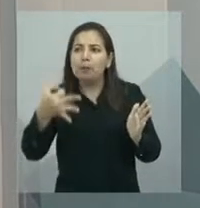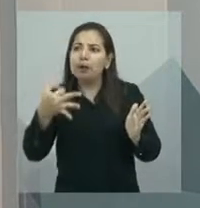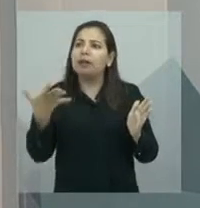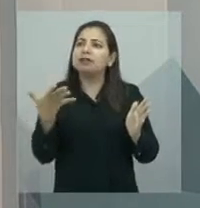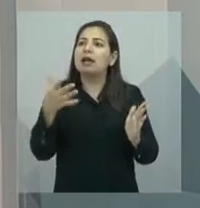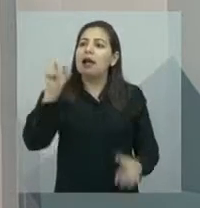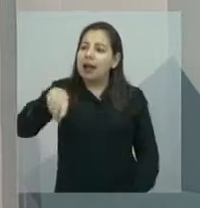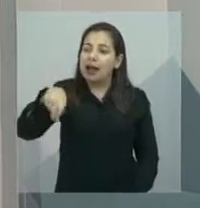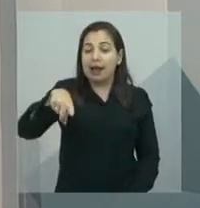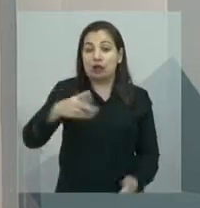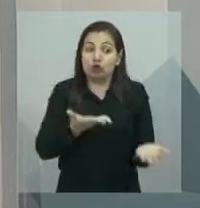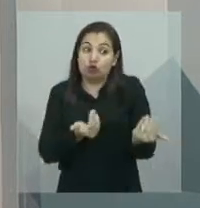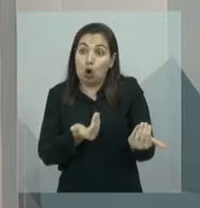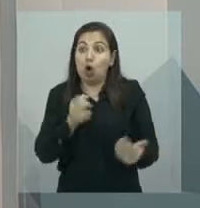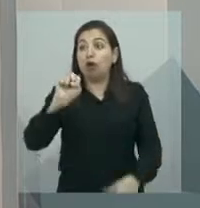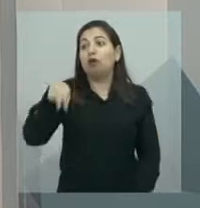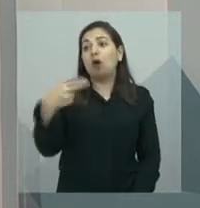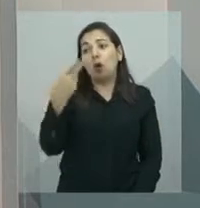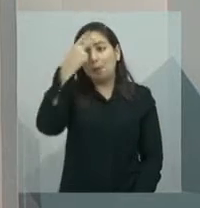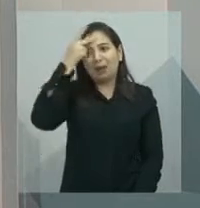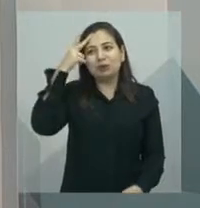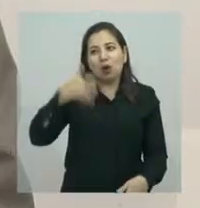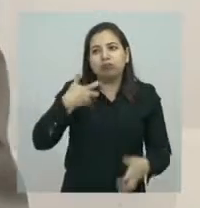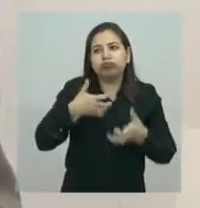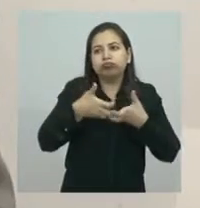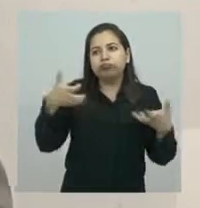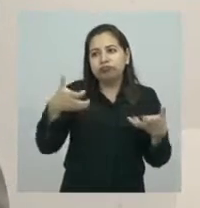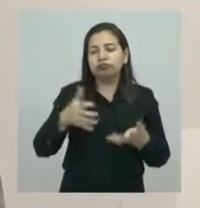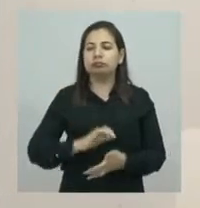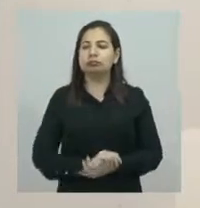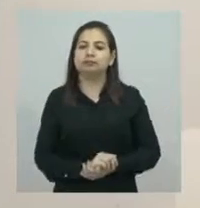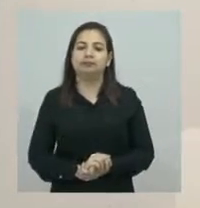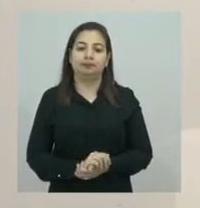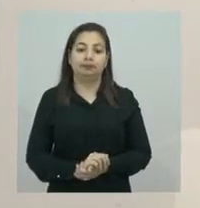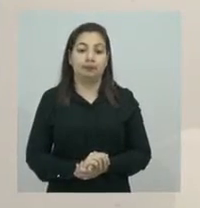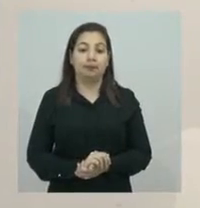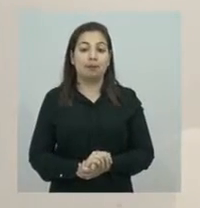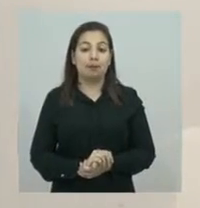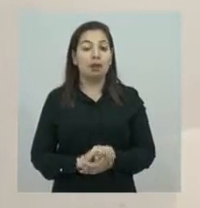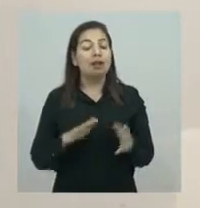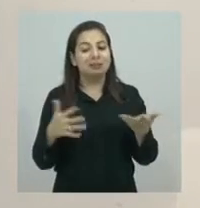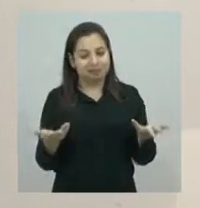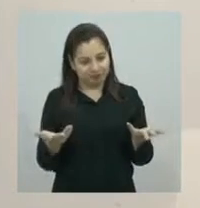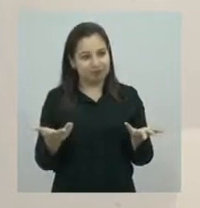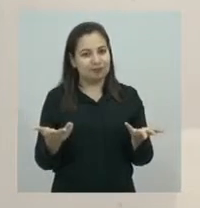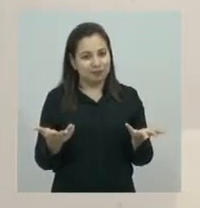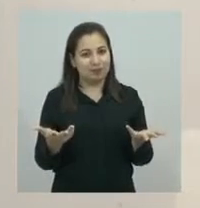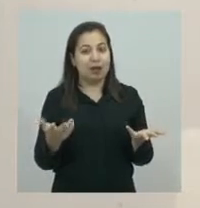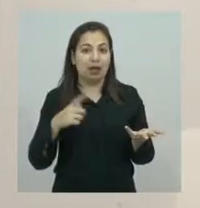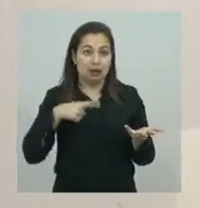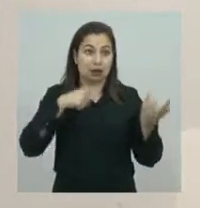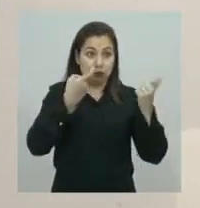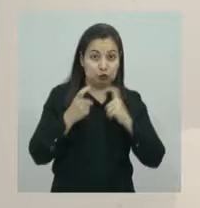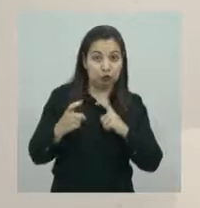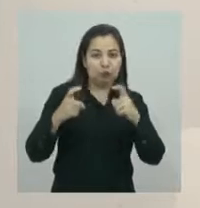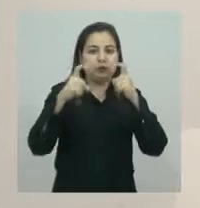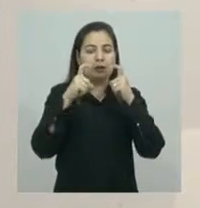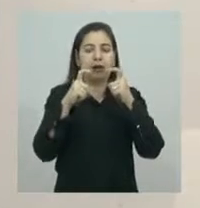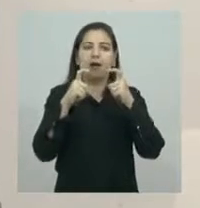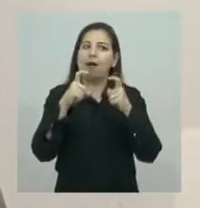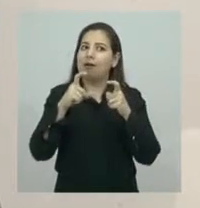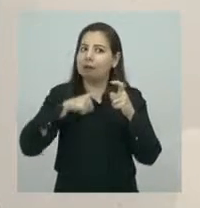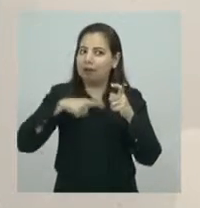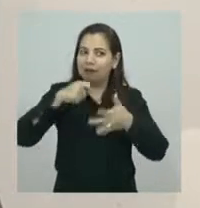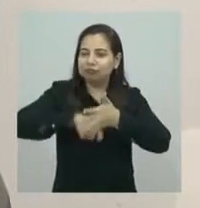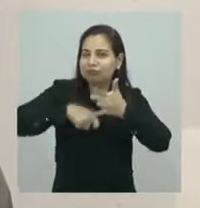mais antigas? Muito bem. Essa discussão é mais latente, mais viva na juventude, por causa